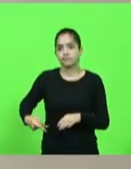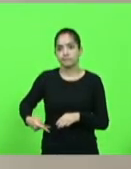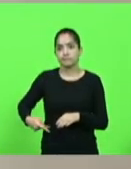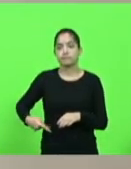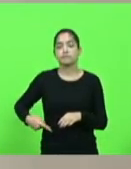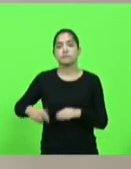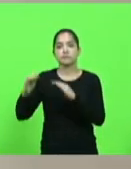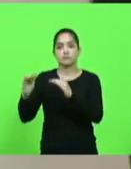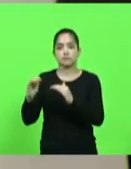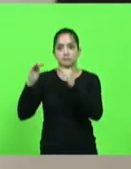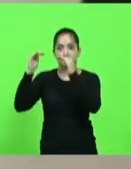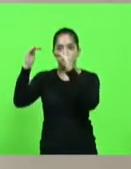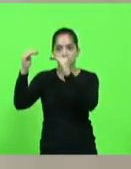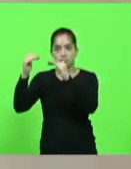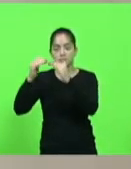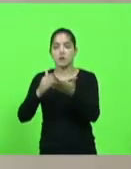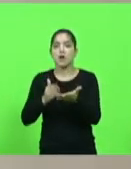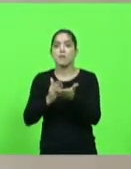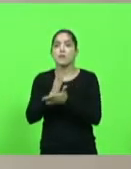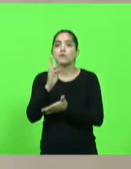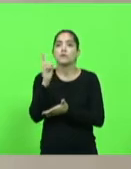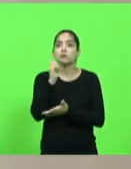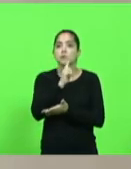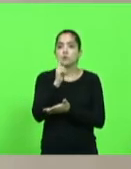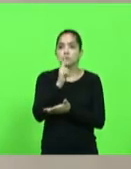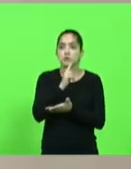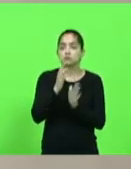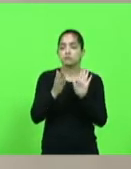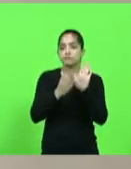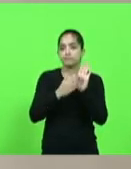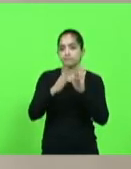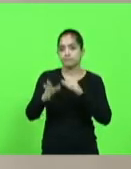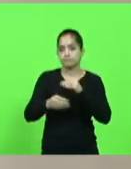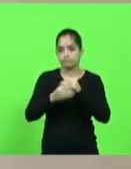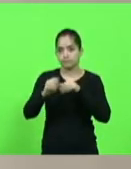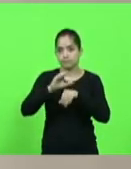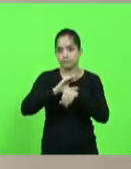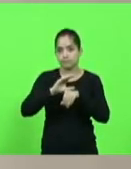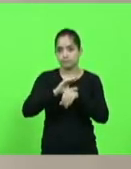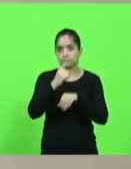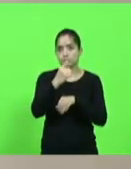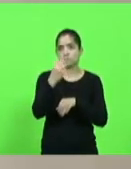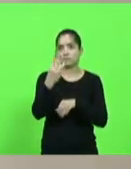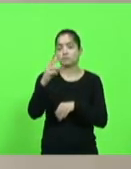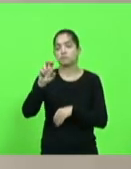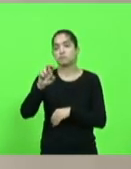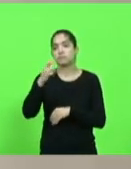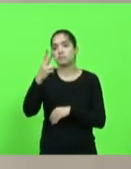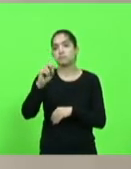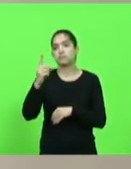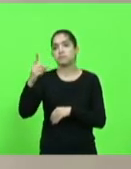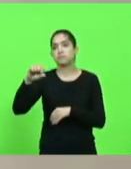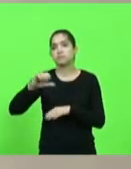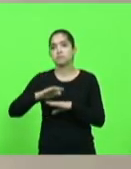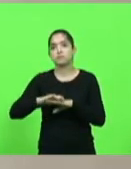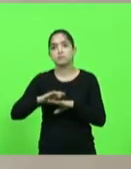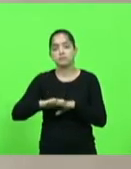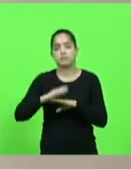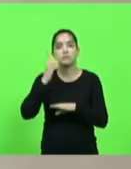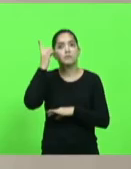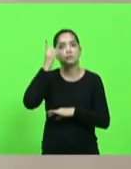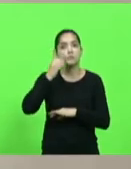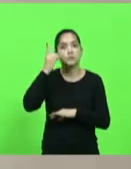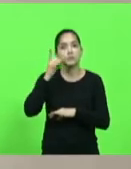autoridades, para que seja aprovada com urgência a proposta de emenda à Constituição 135 de 2019, de autoria da deputada